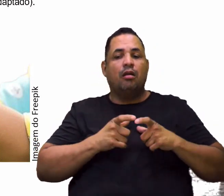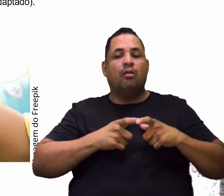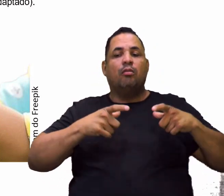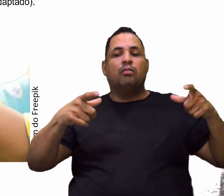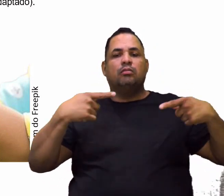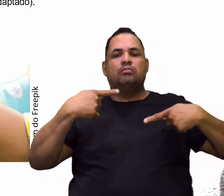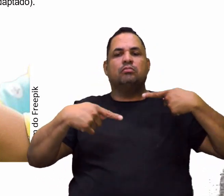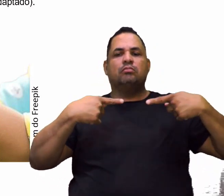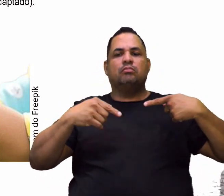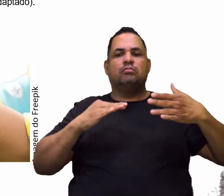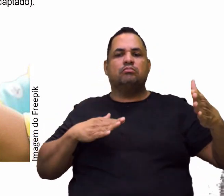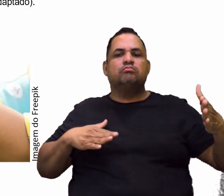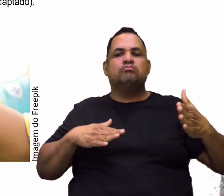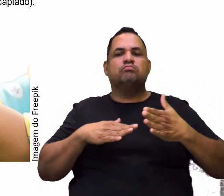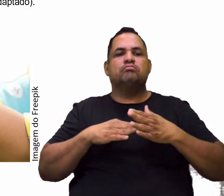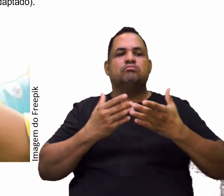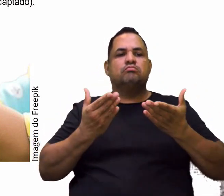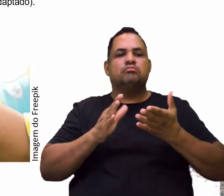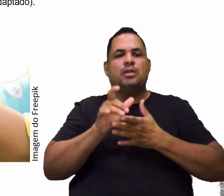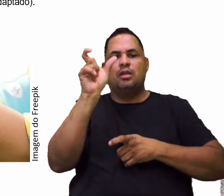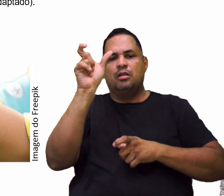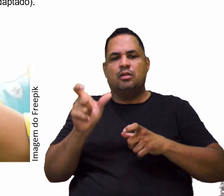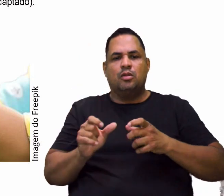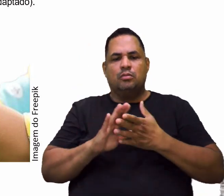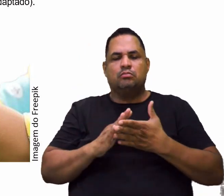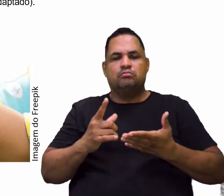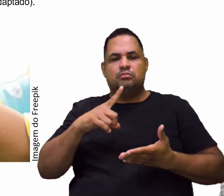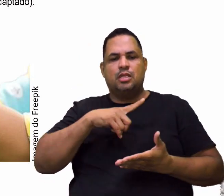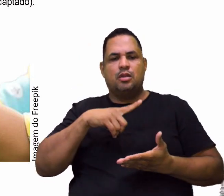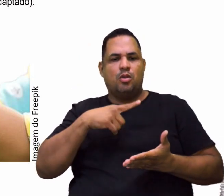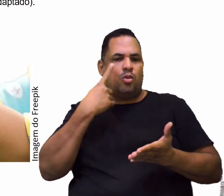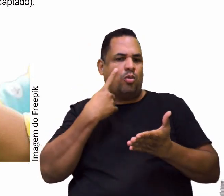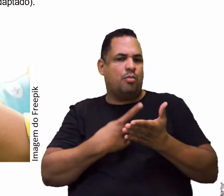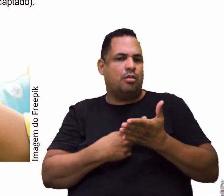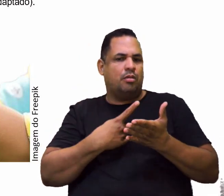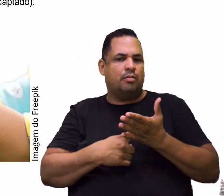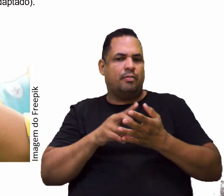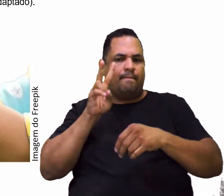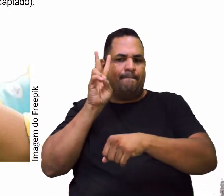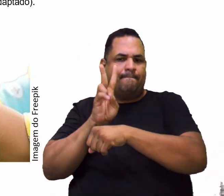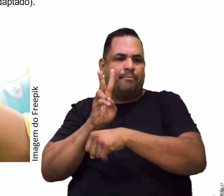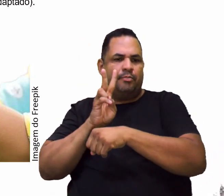para além da estreita esfera dos indivíduos, comprometendo-se com a